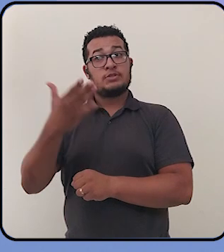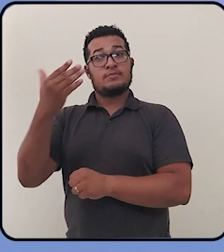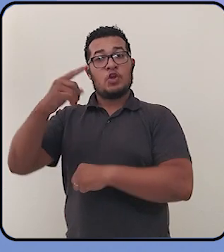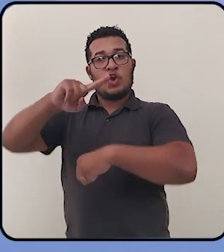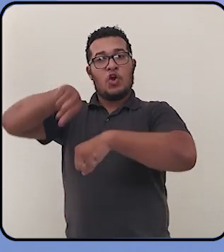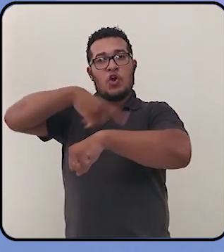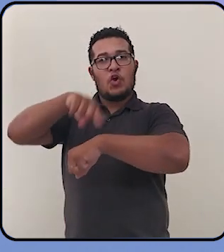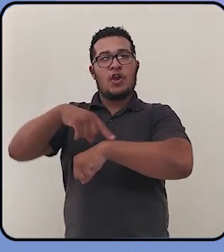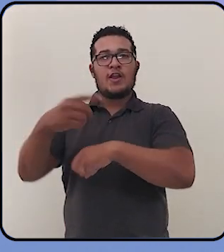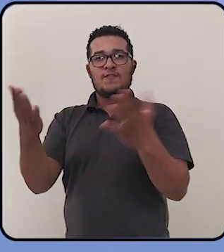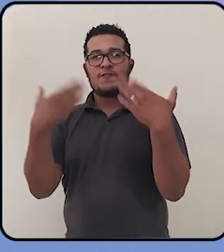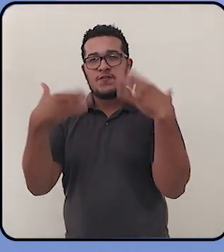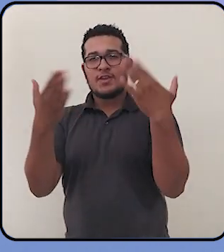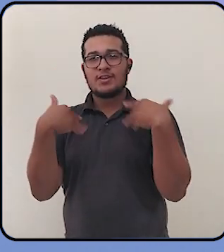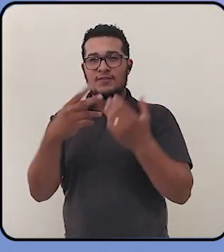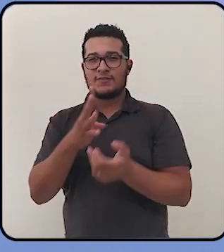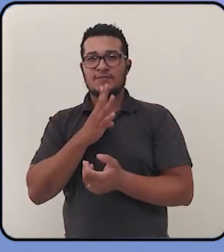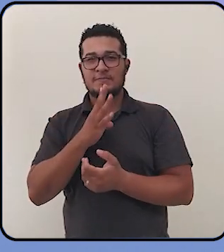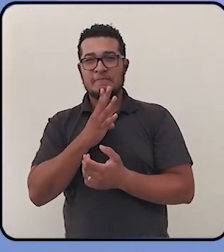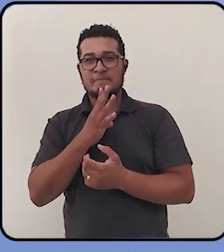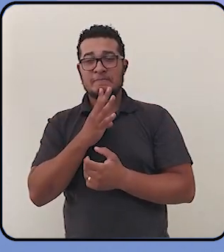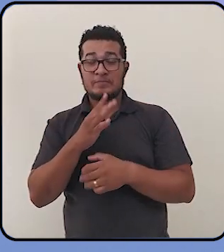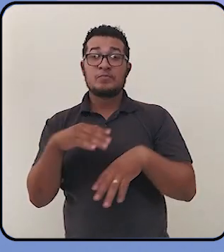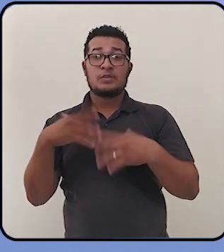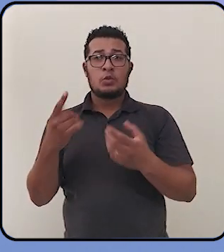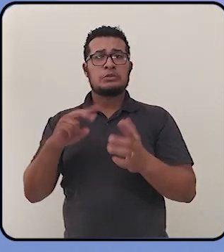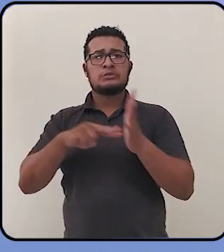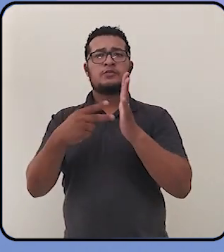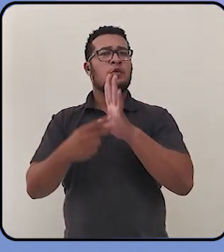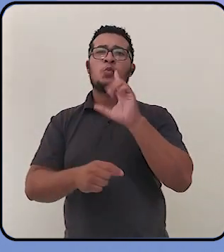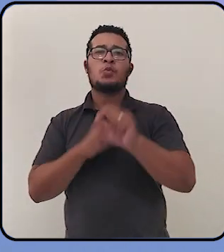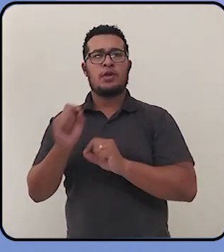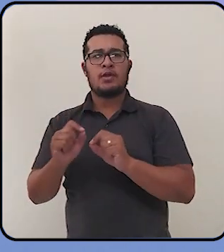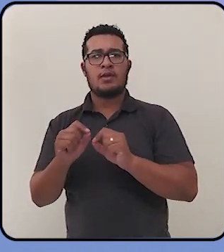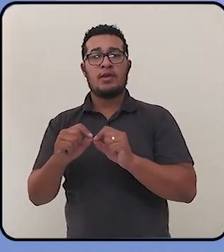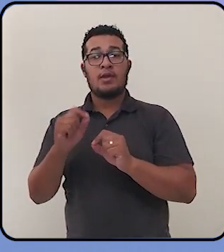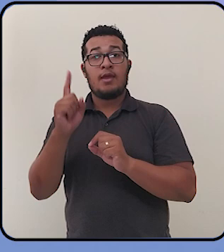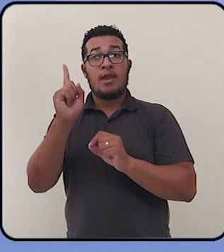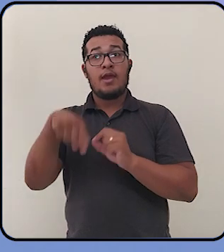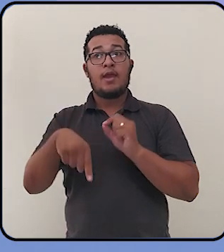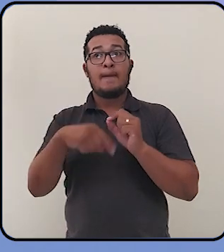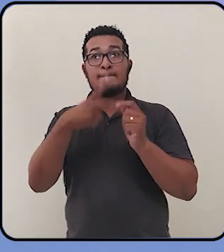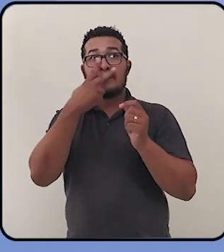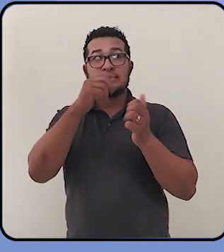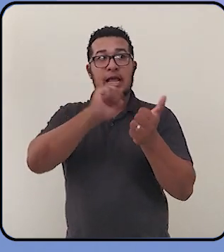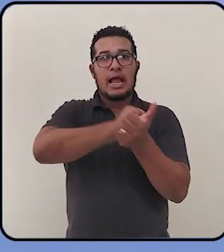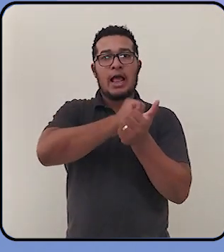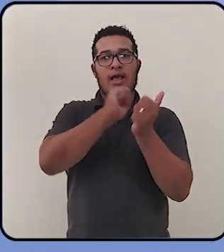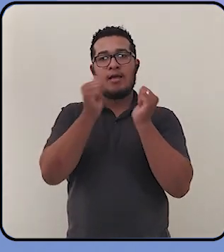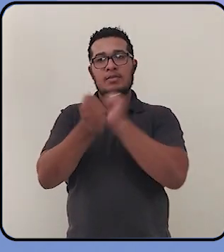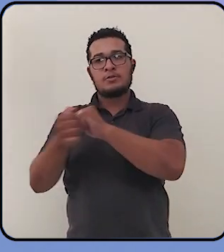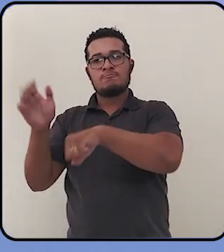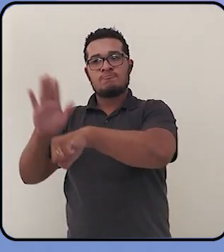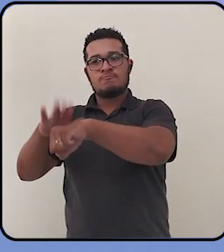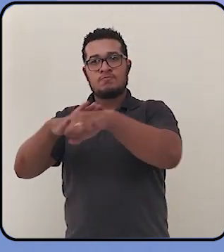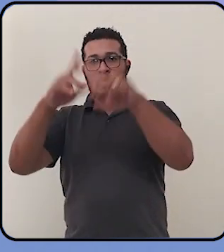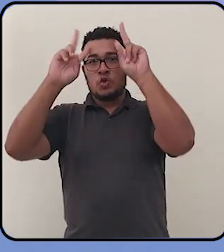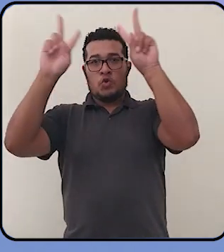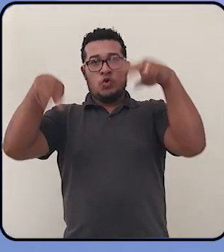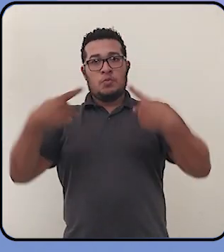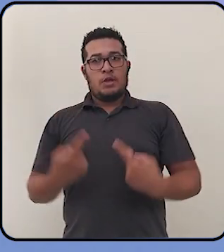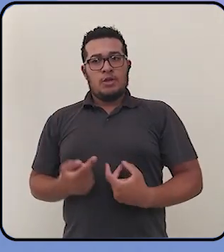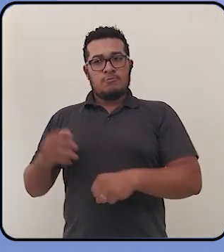Até em 2018, nós tínhamos o chamado horário de verão. O que era o horário de verão? Era